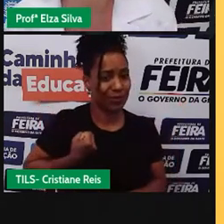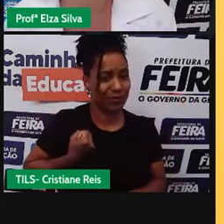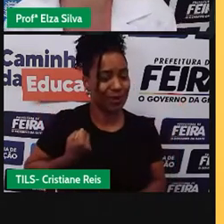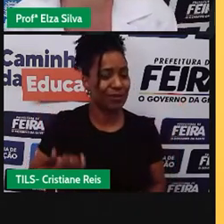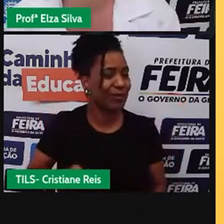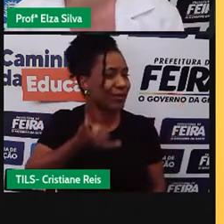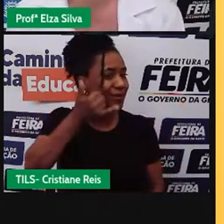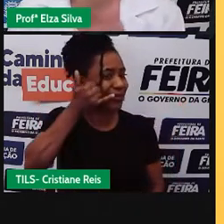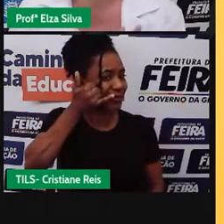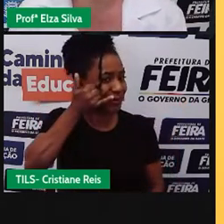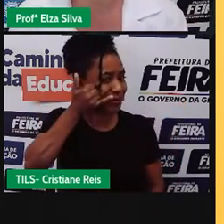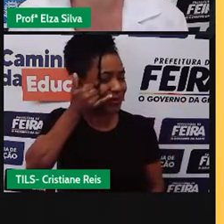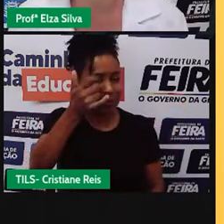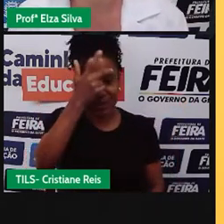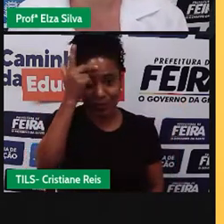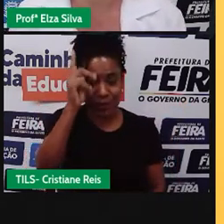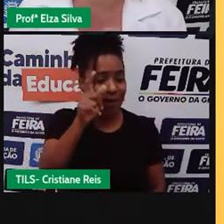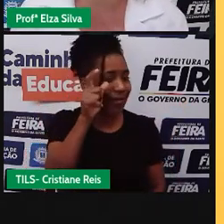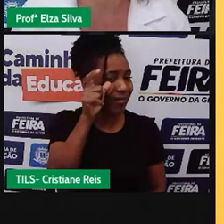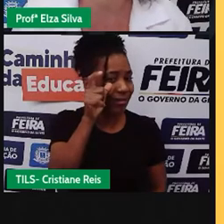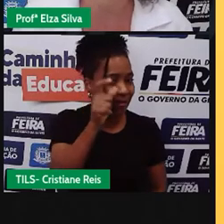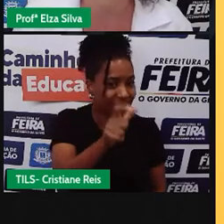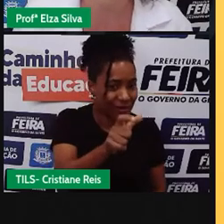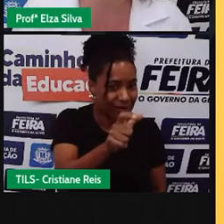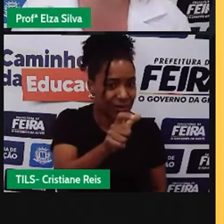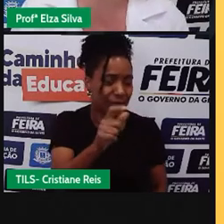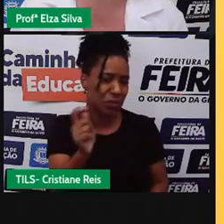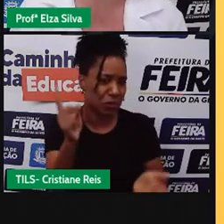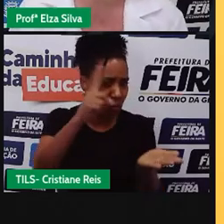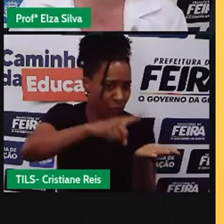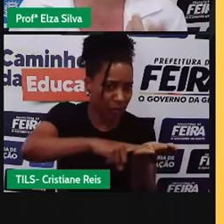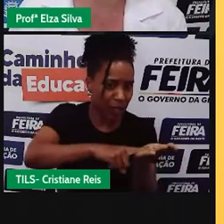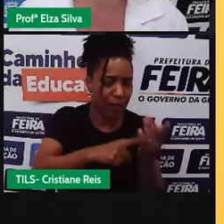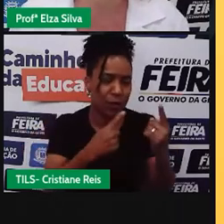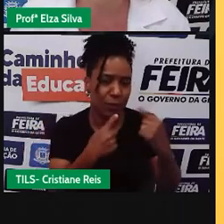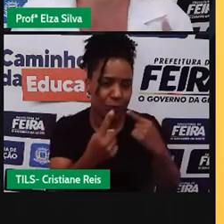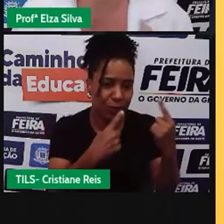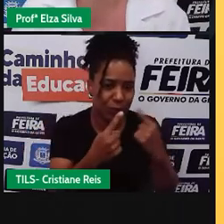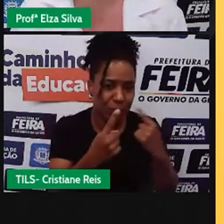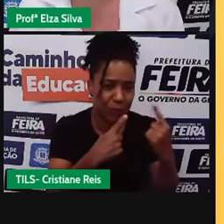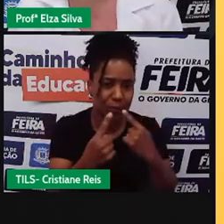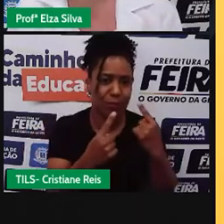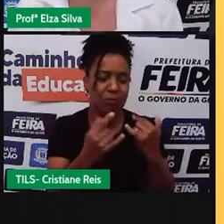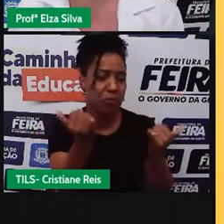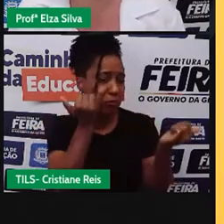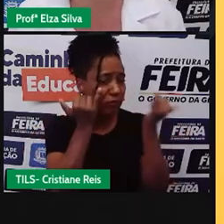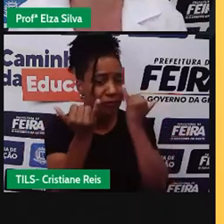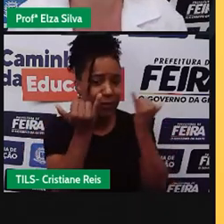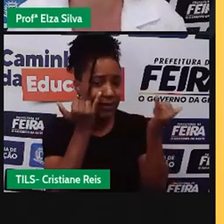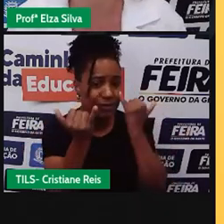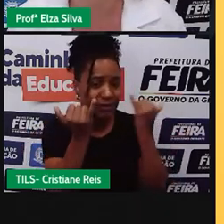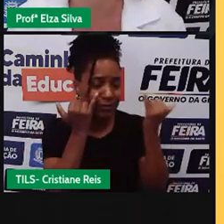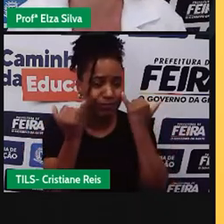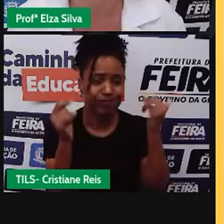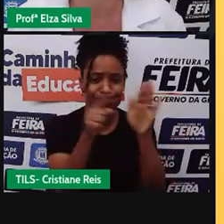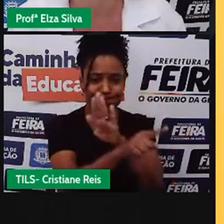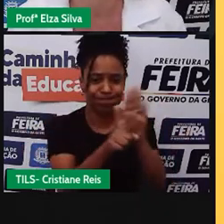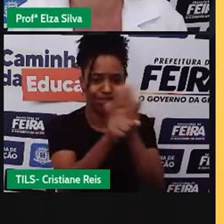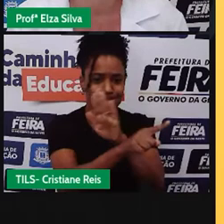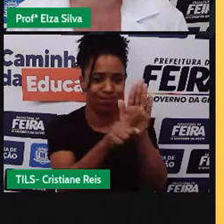no emprego procure marcar horário para entrevista ou mais informações a respeito que não constam no